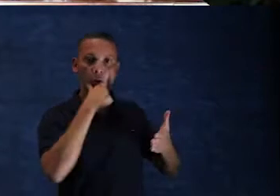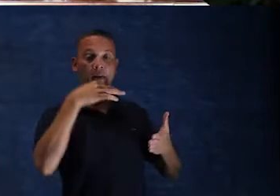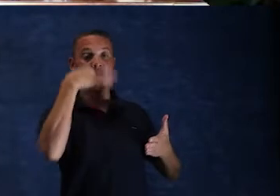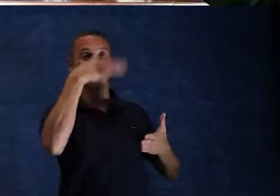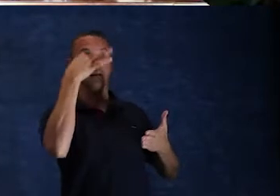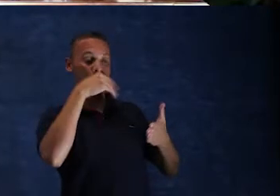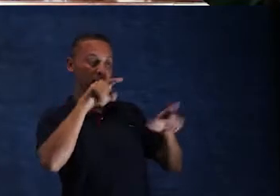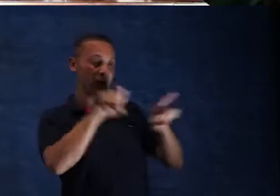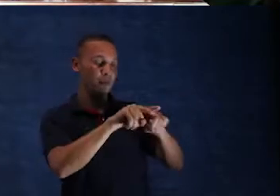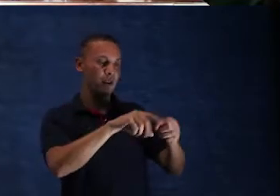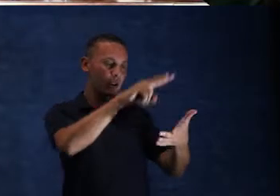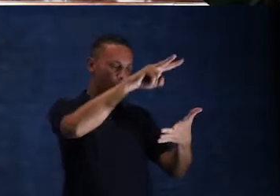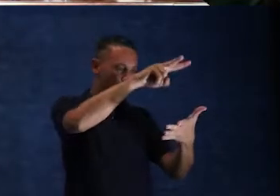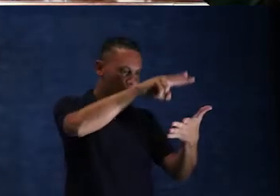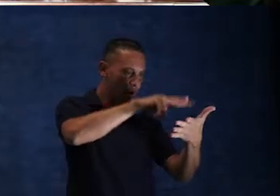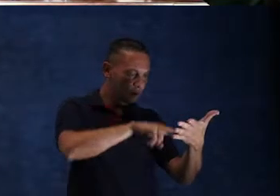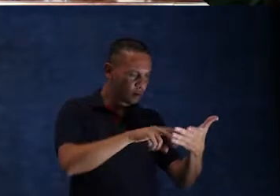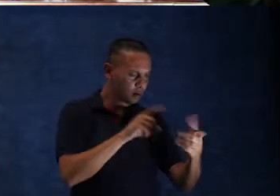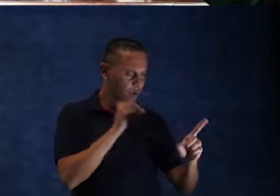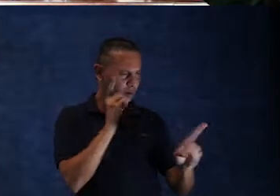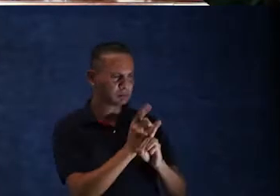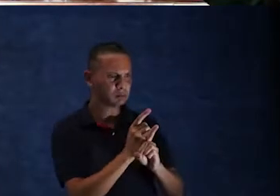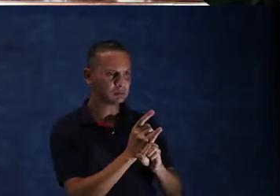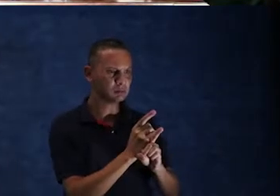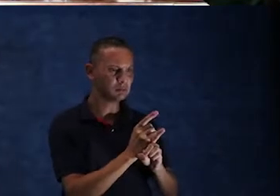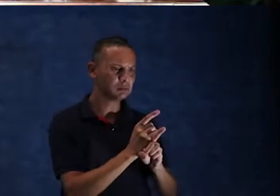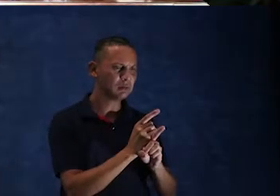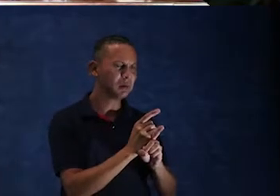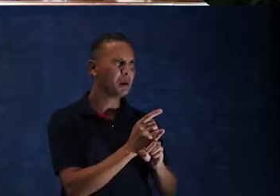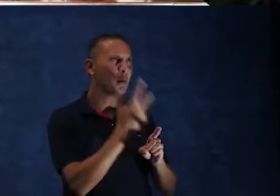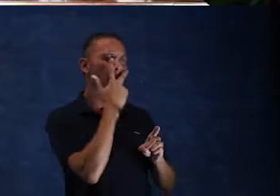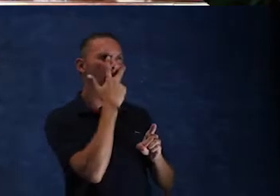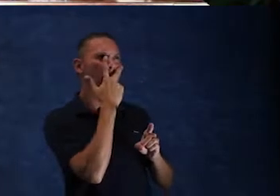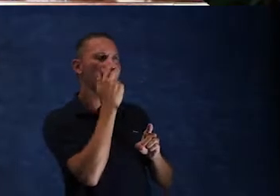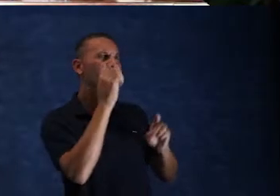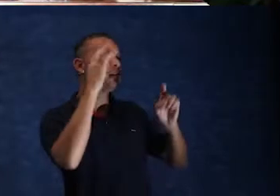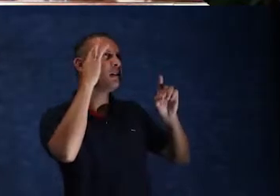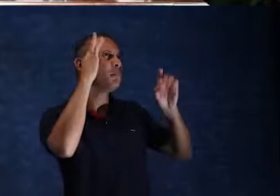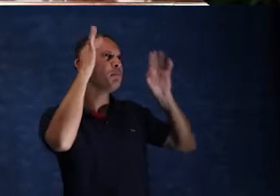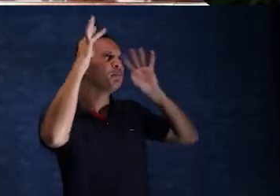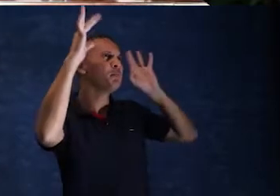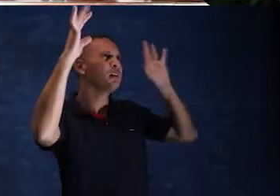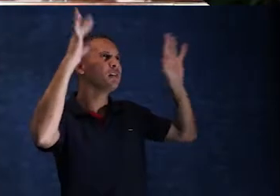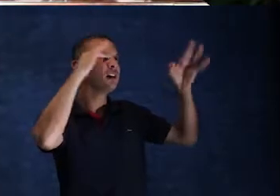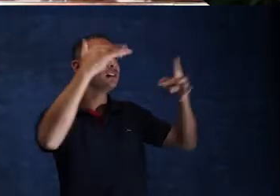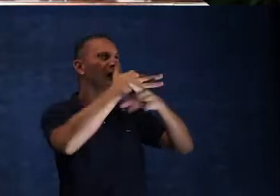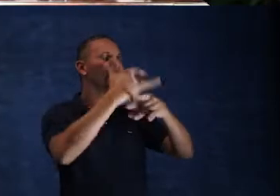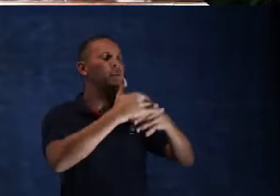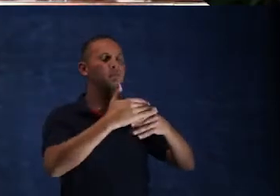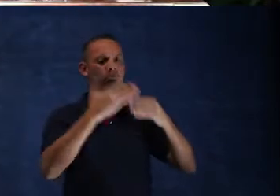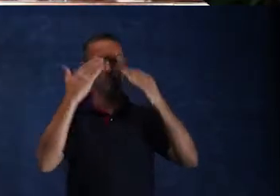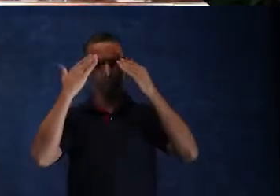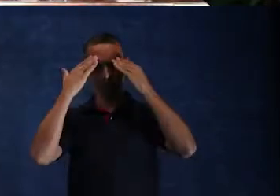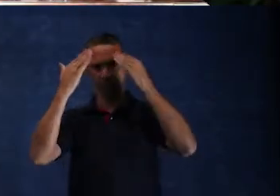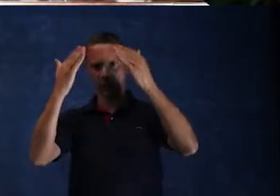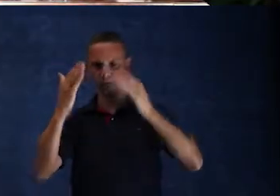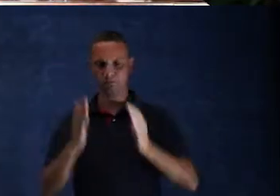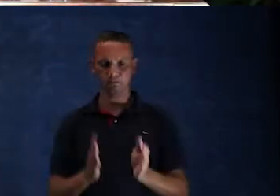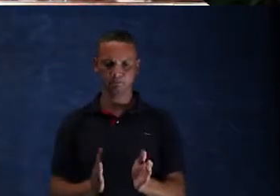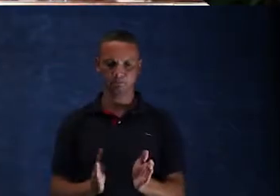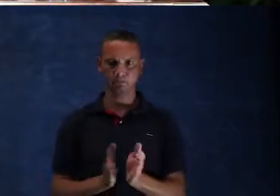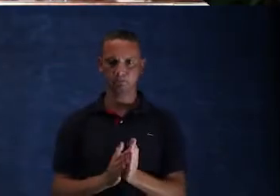quanto o leitor só podem entrever o craquelur, as rachaduras da imaginária cidade dos homens. Muito obrigada.